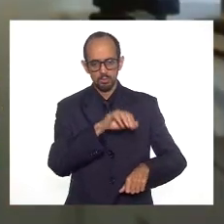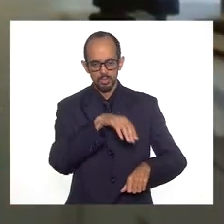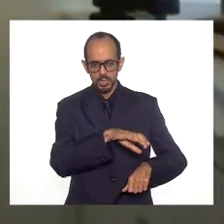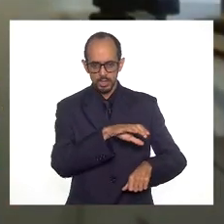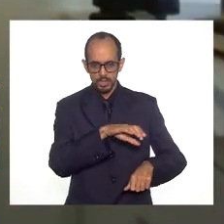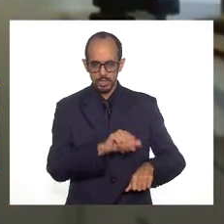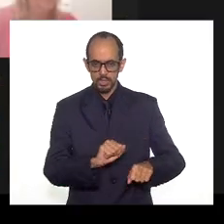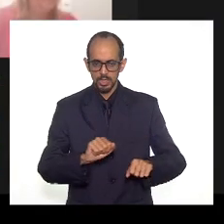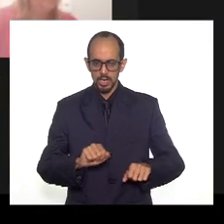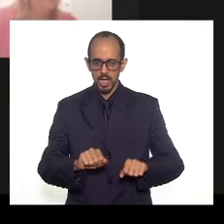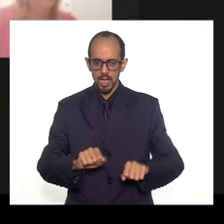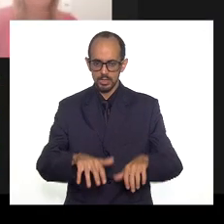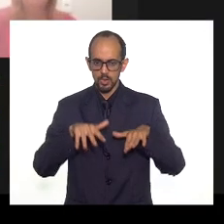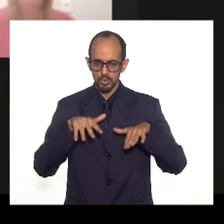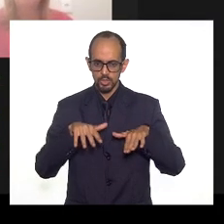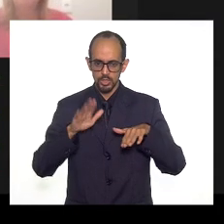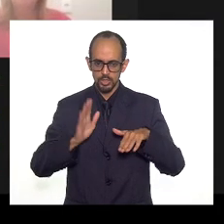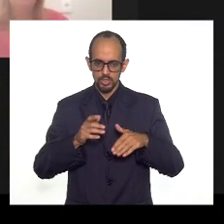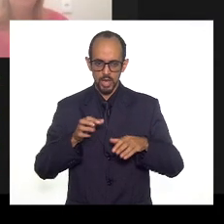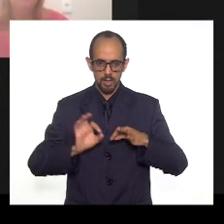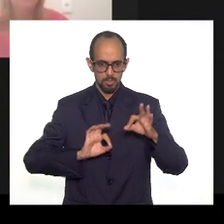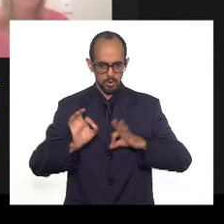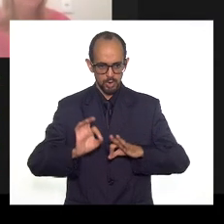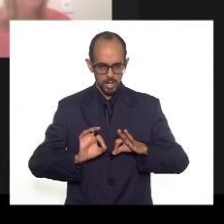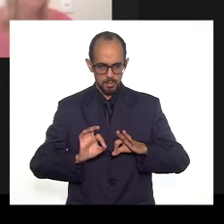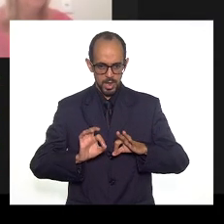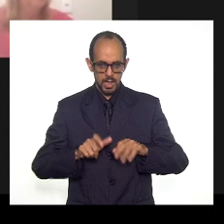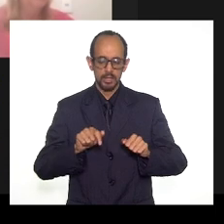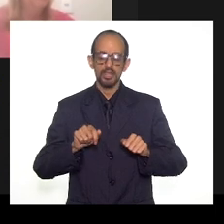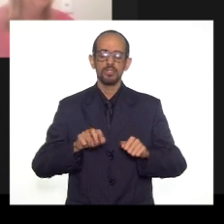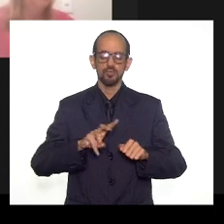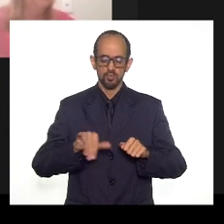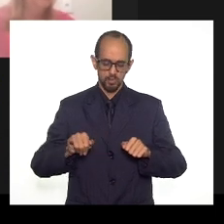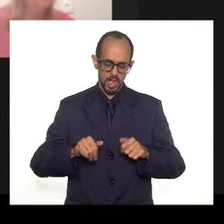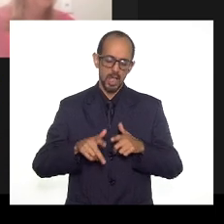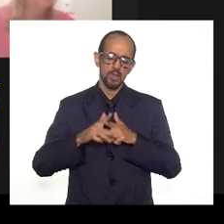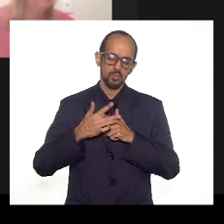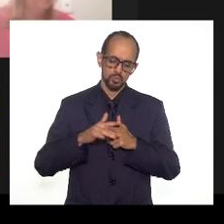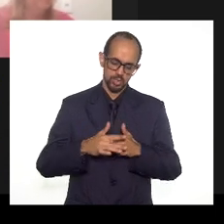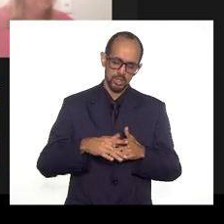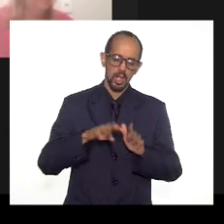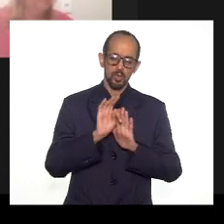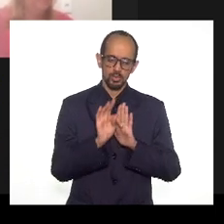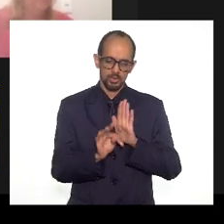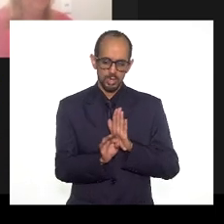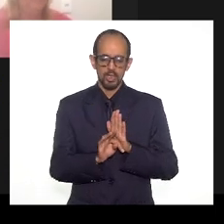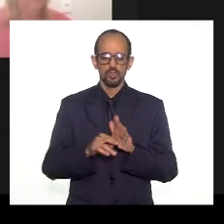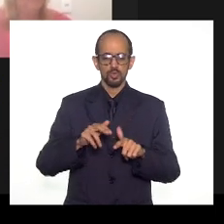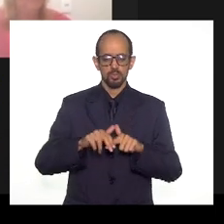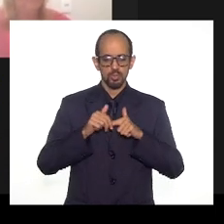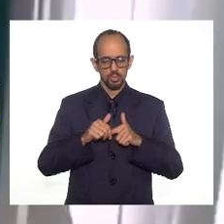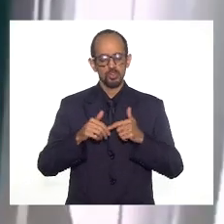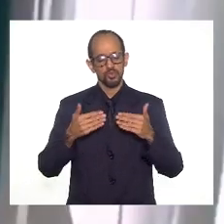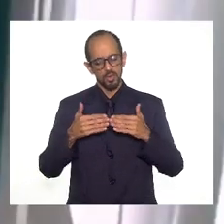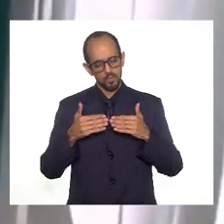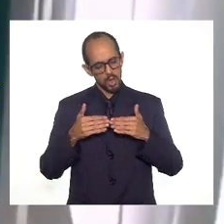as audiências já programadas certamente vão contribuir para o aprimoramento do texto, portanto, favorável com